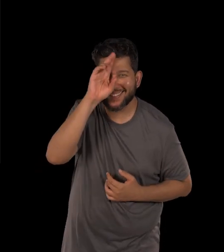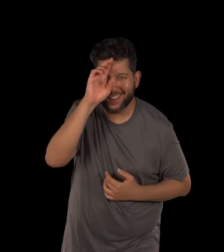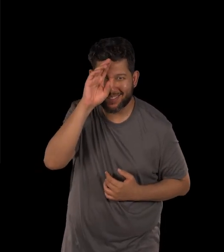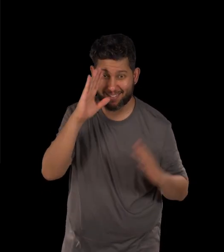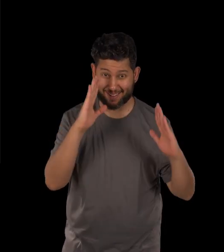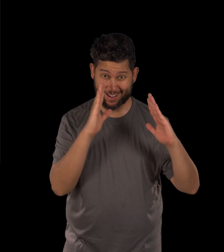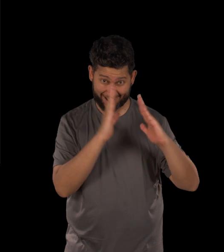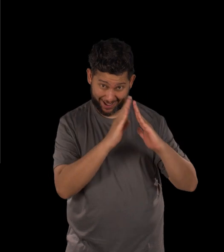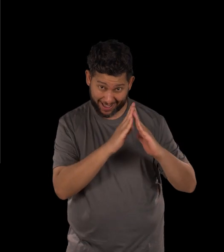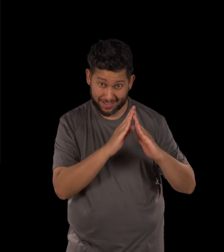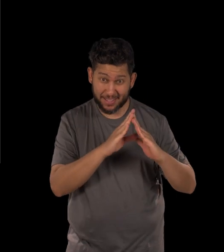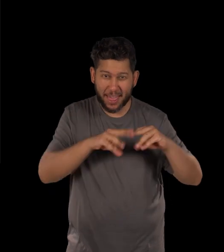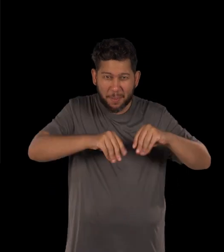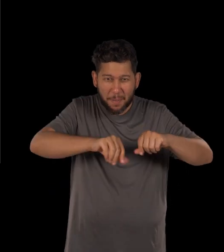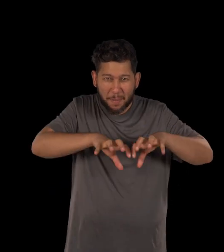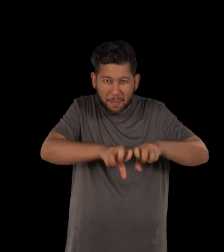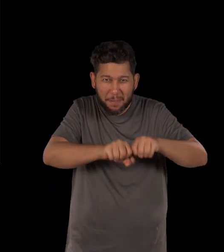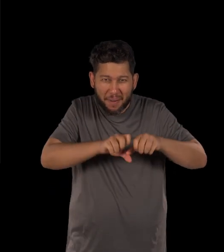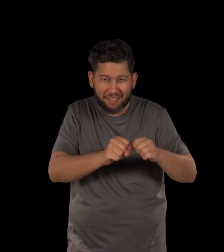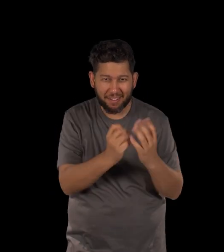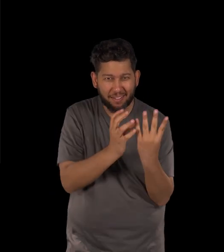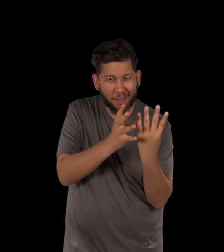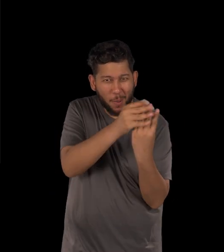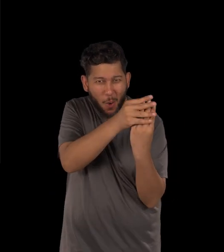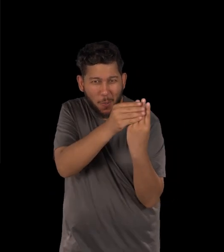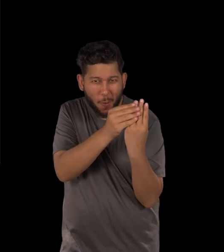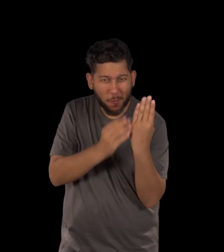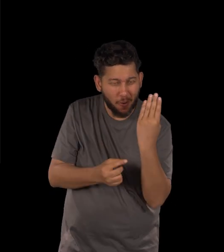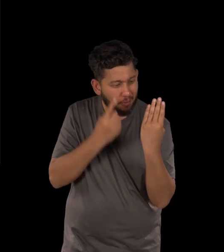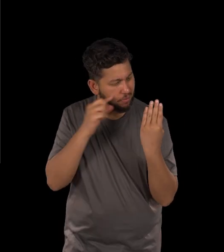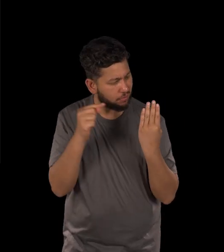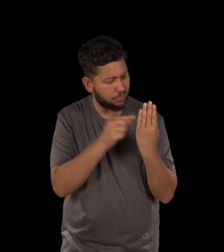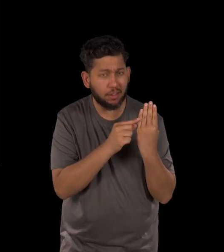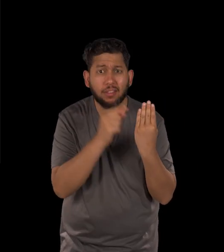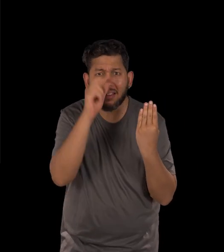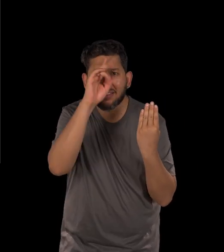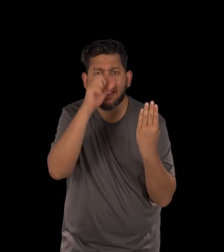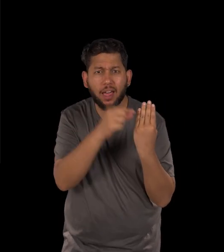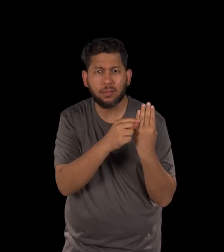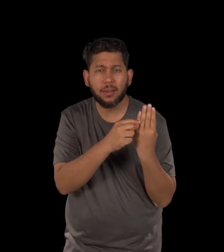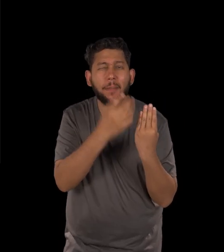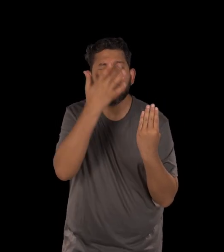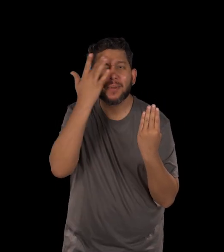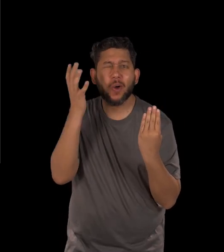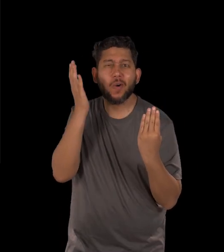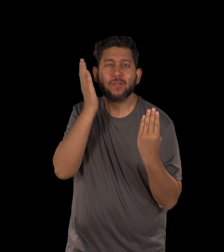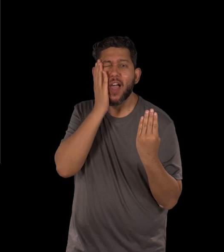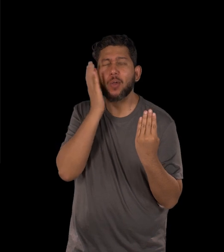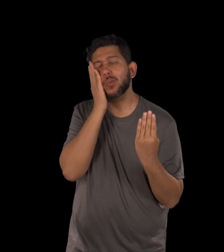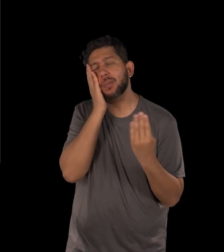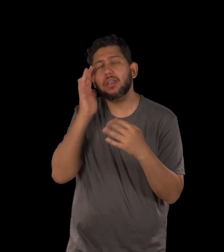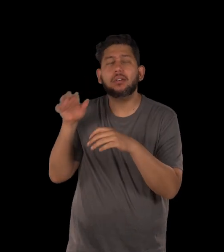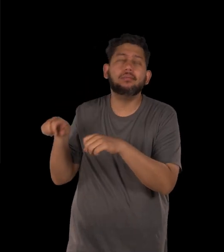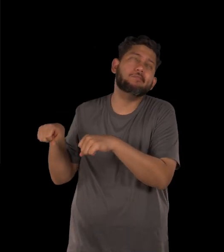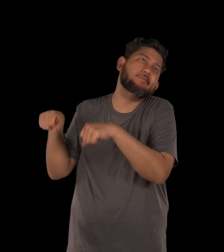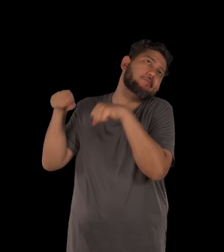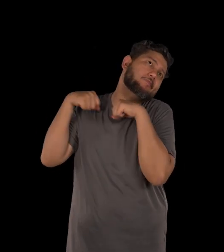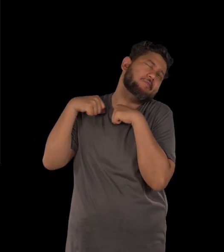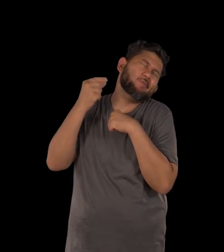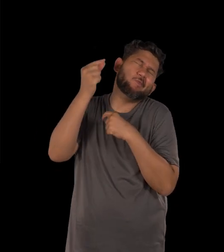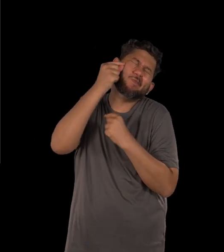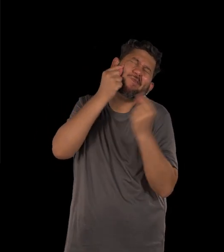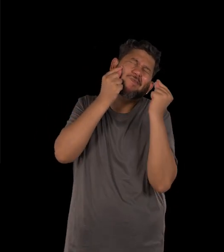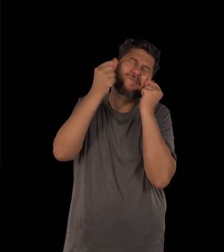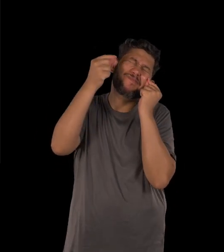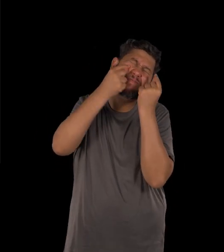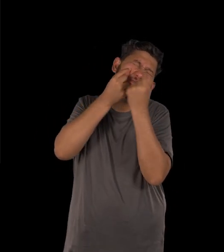frestas das casas de pau a pique e picava seus moradores, geralmente no rosto, à noite. Devido a essa